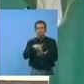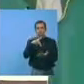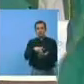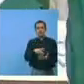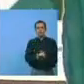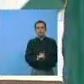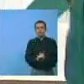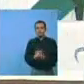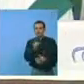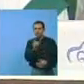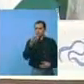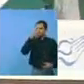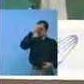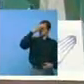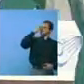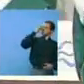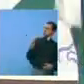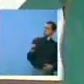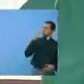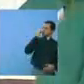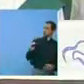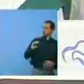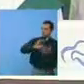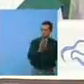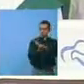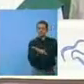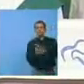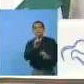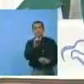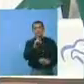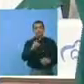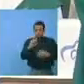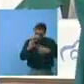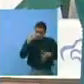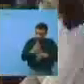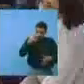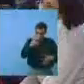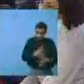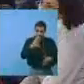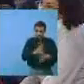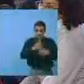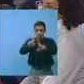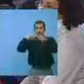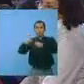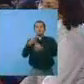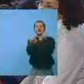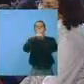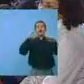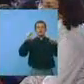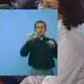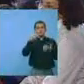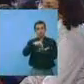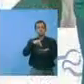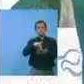e me lançar de fato para salvar essa pessoa. E a conclusão vem logo em seguida: